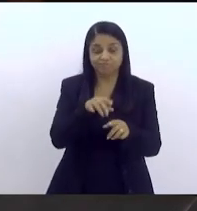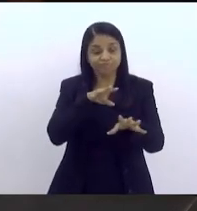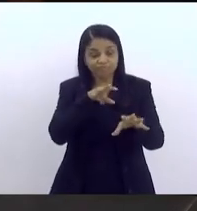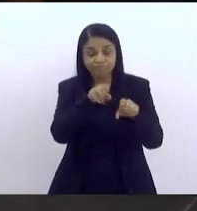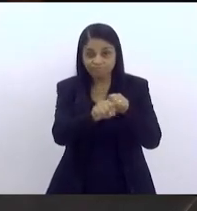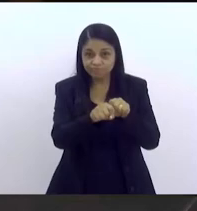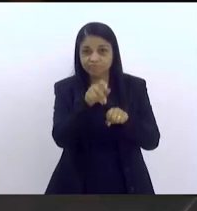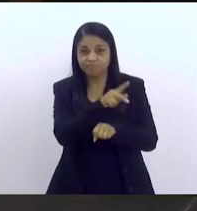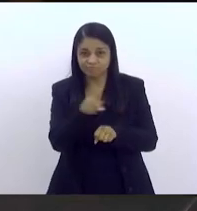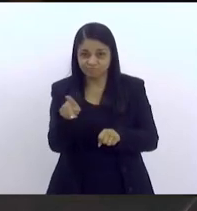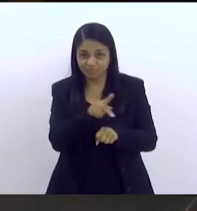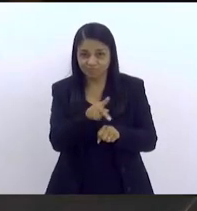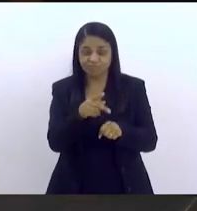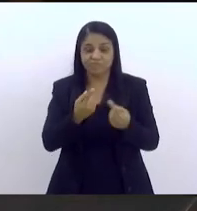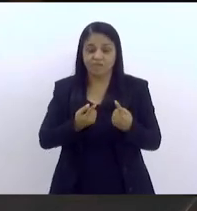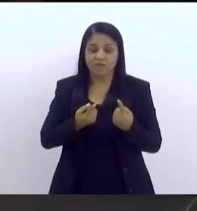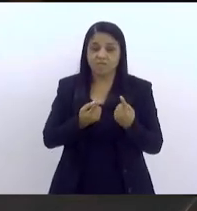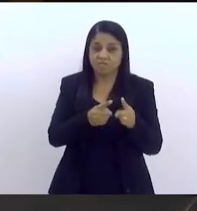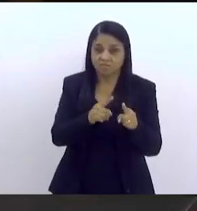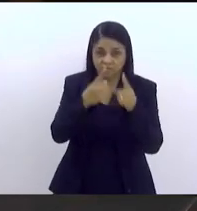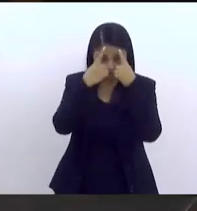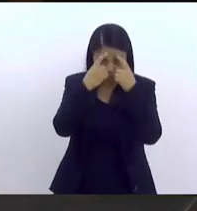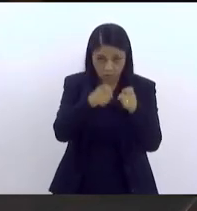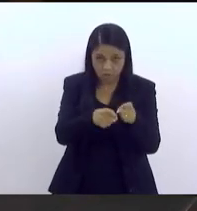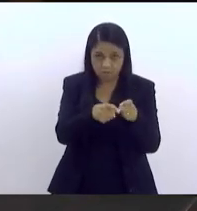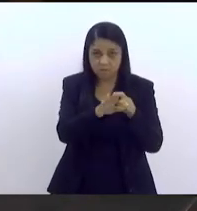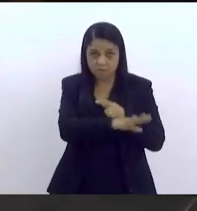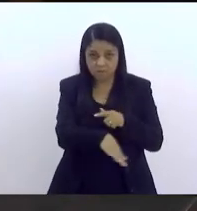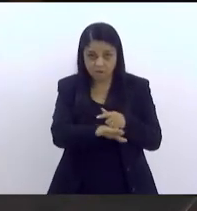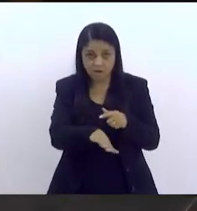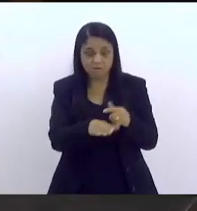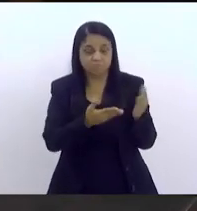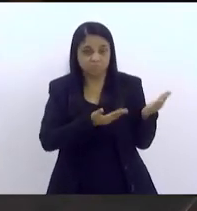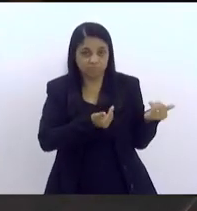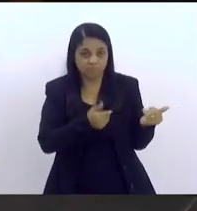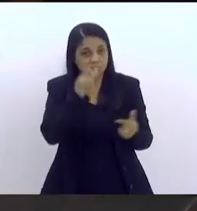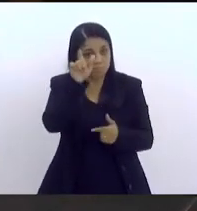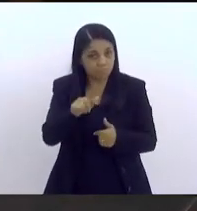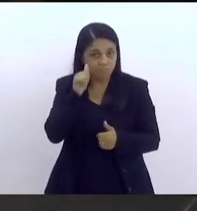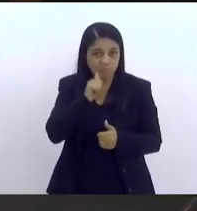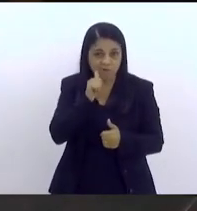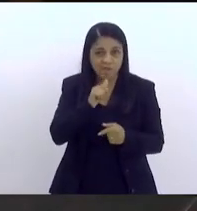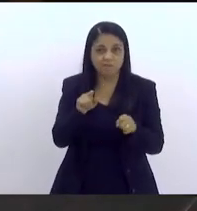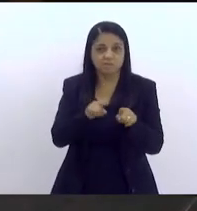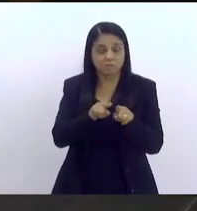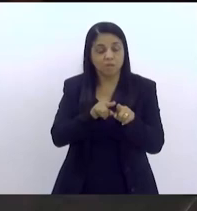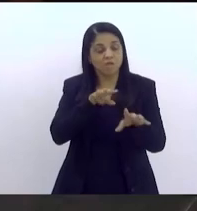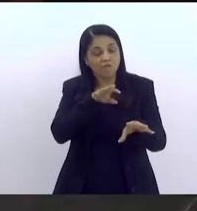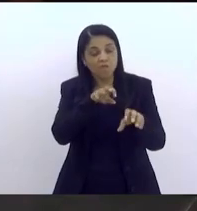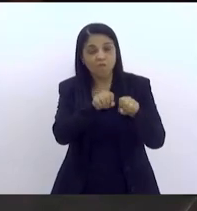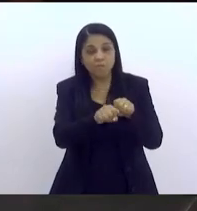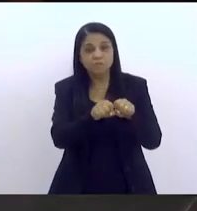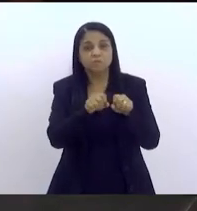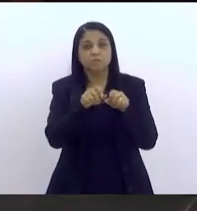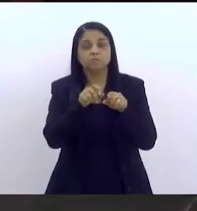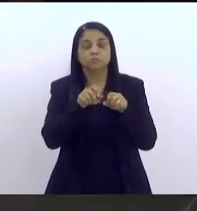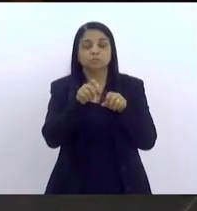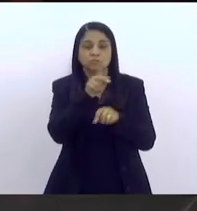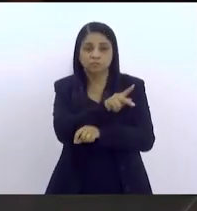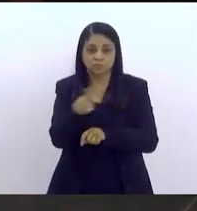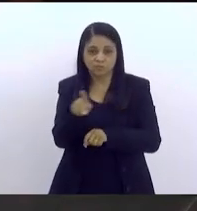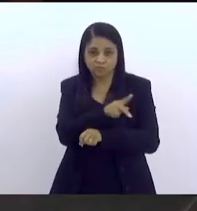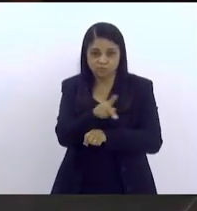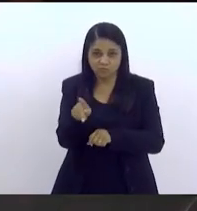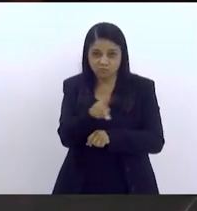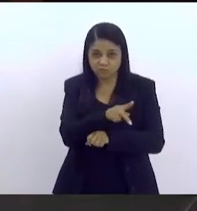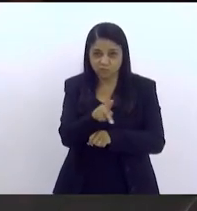né a violência contra as crianças adolescentes e mulheres né a formação dos educadores Então ela deve ser de Fato